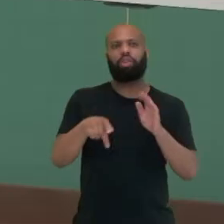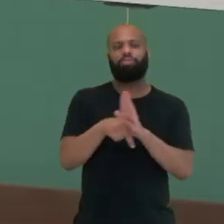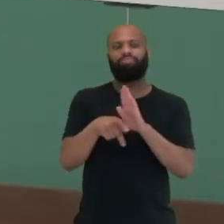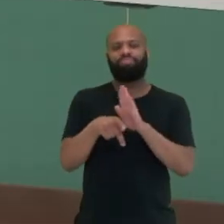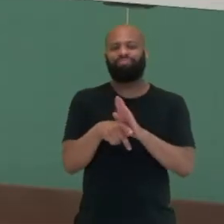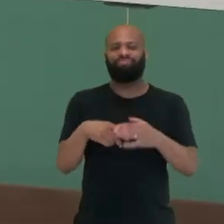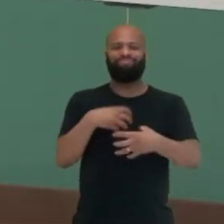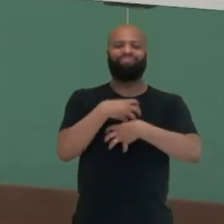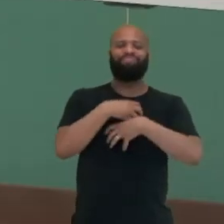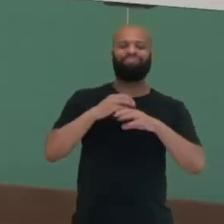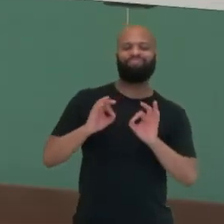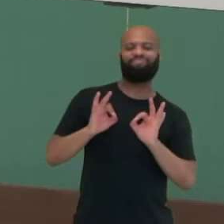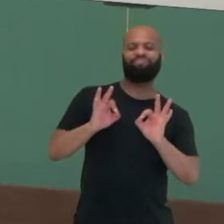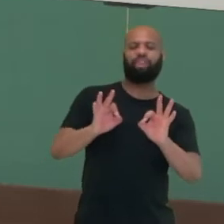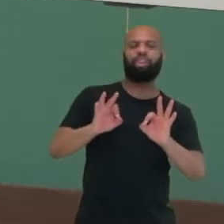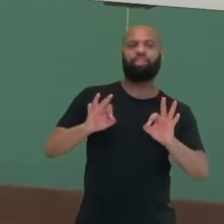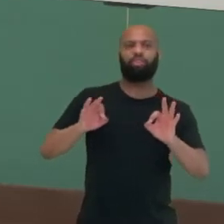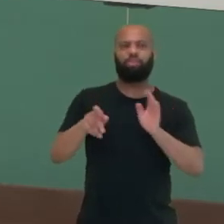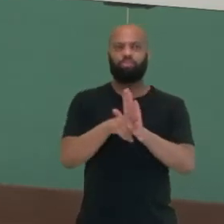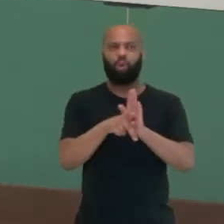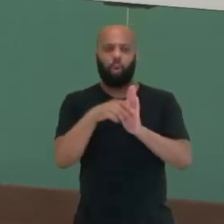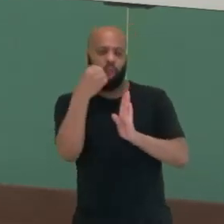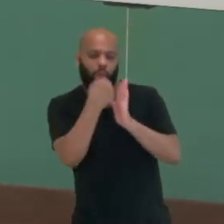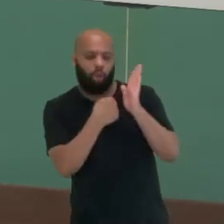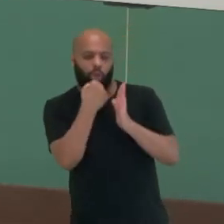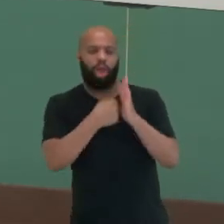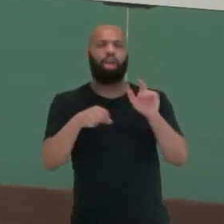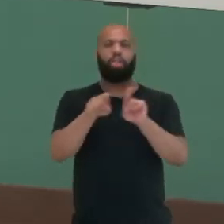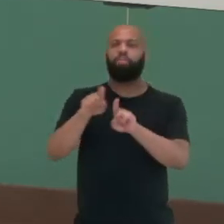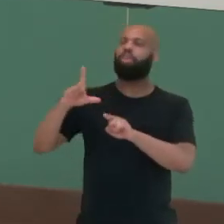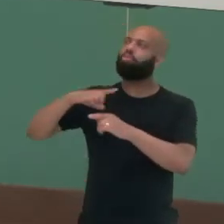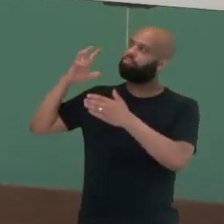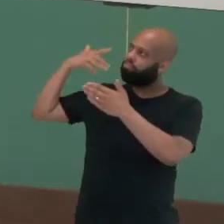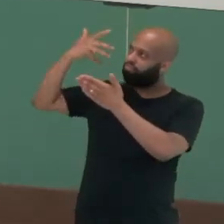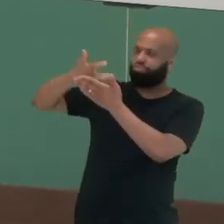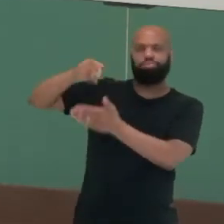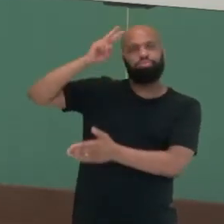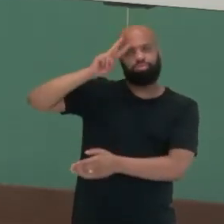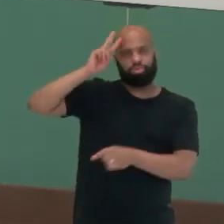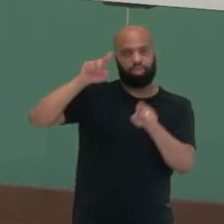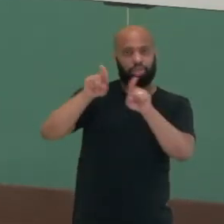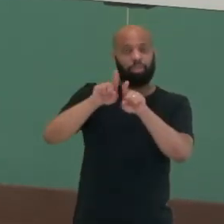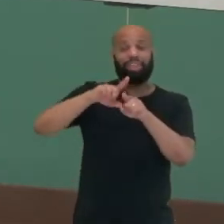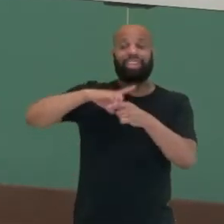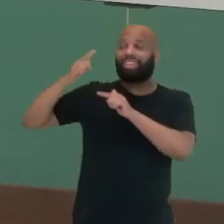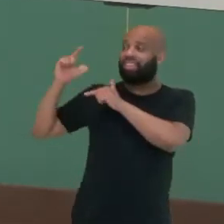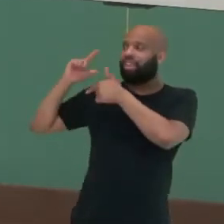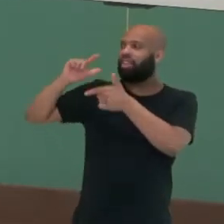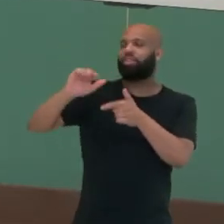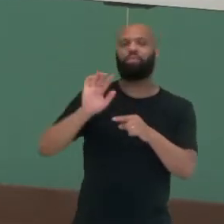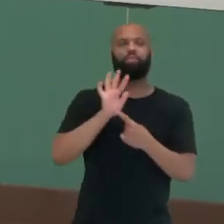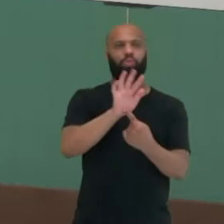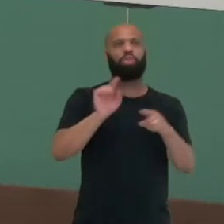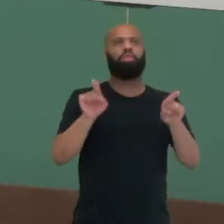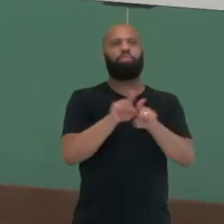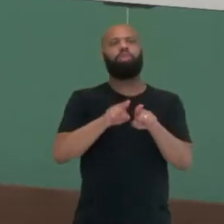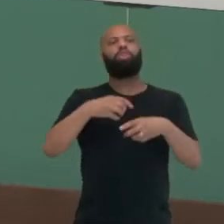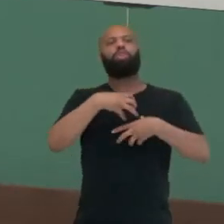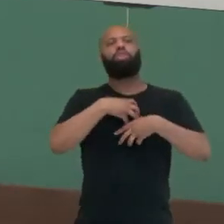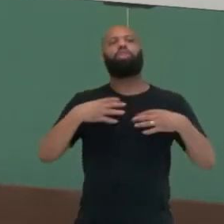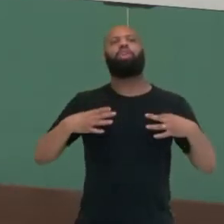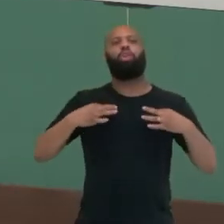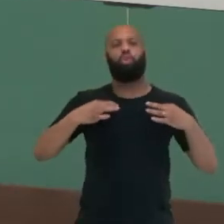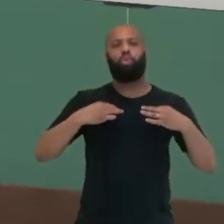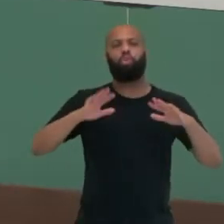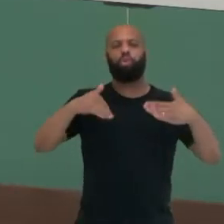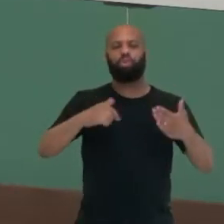acesso, né? Traz na sua história também, traz como tradição, né, essa vestimenta, então